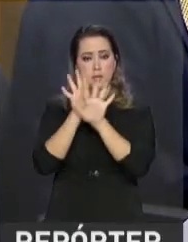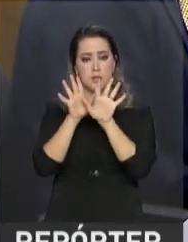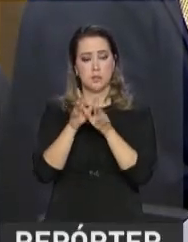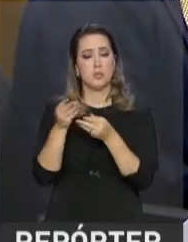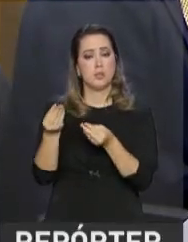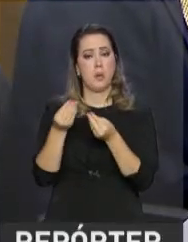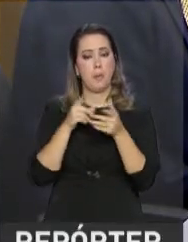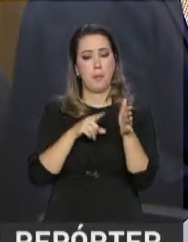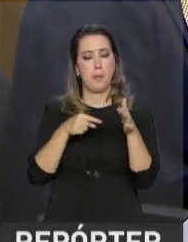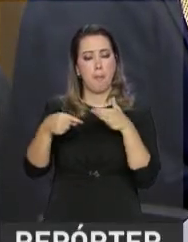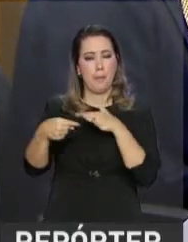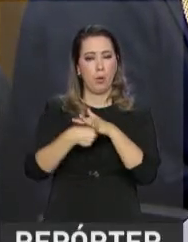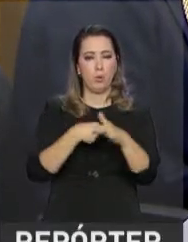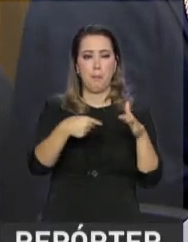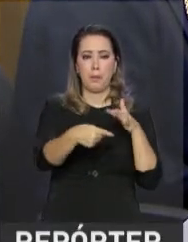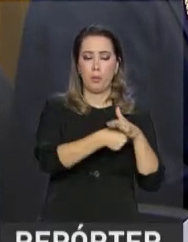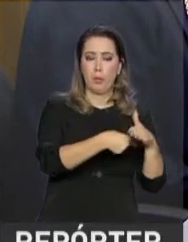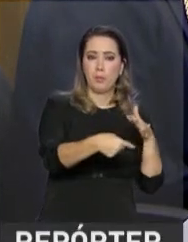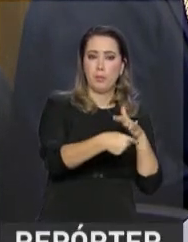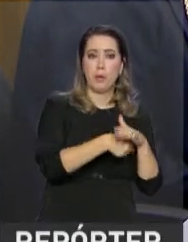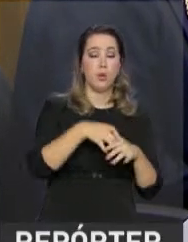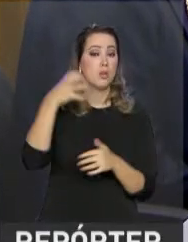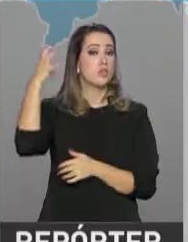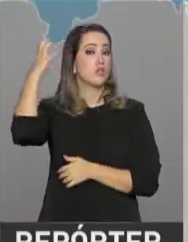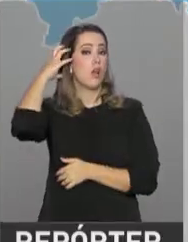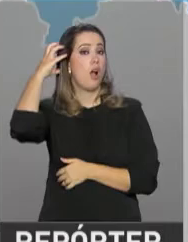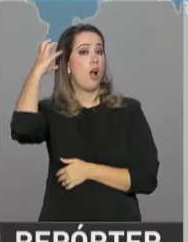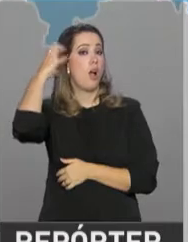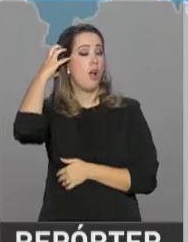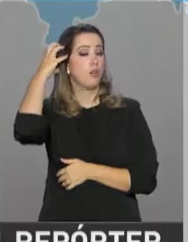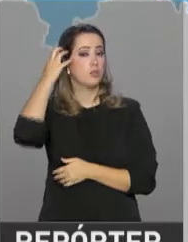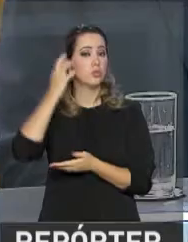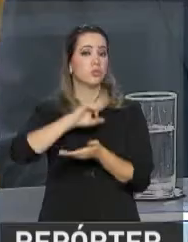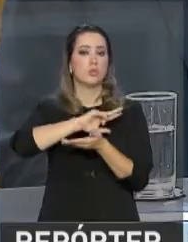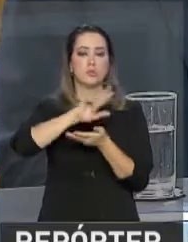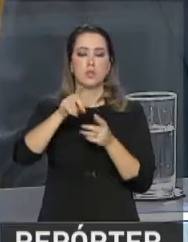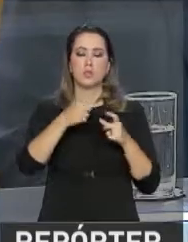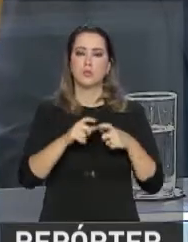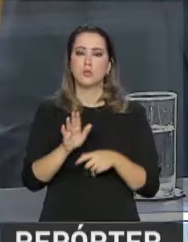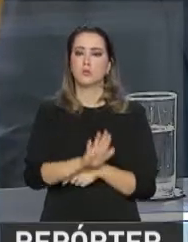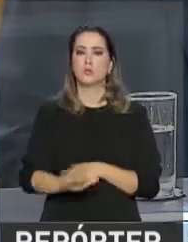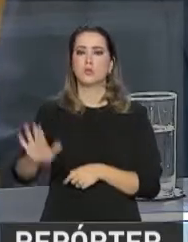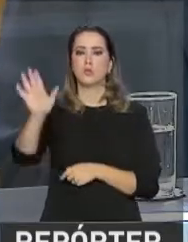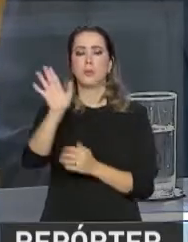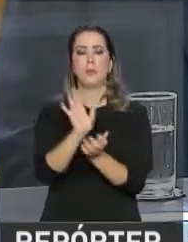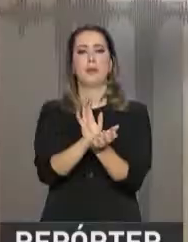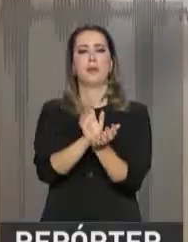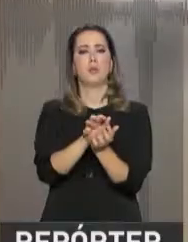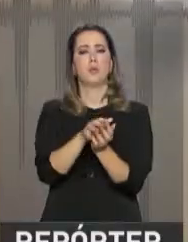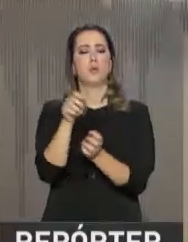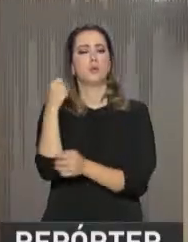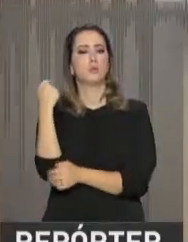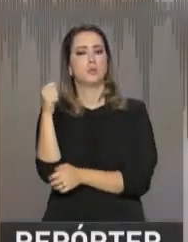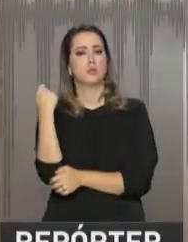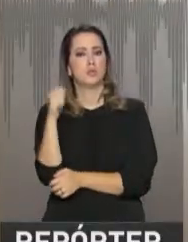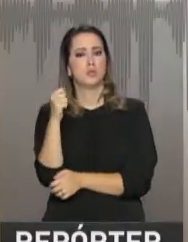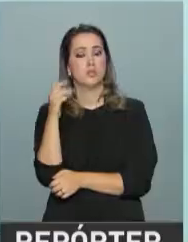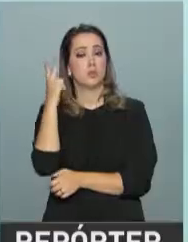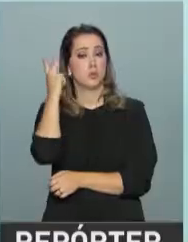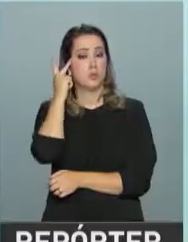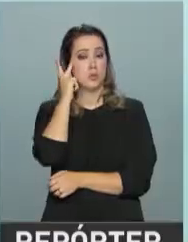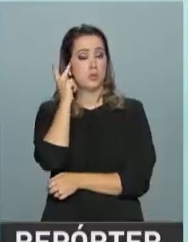radialistas de diversos pontos do país como pernambuco rio grande do sul são paulo rondônia e roraima